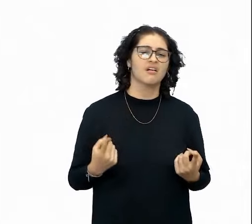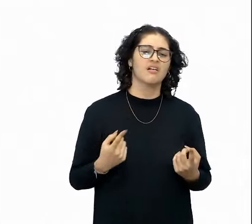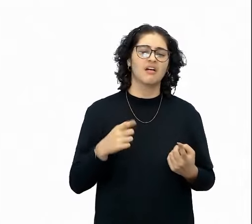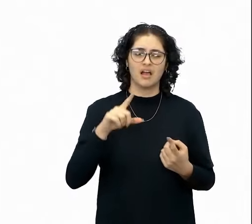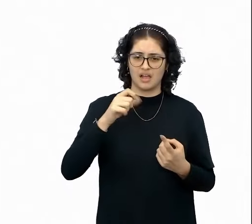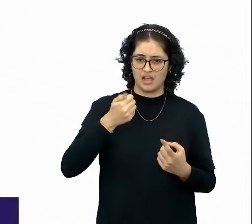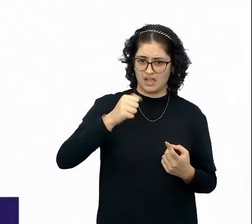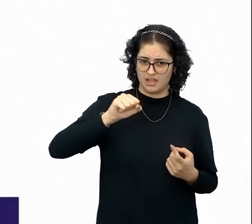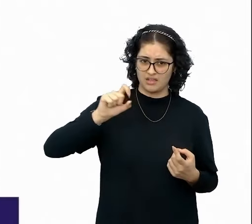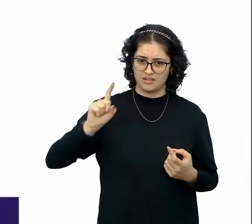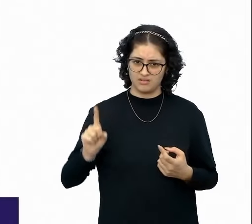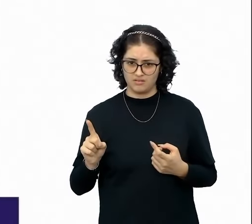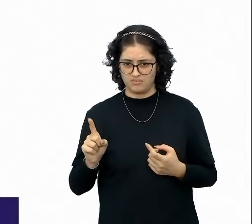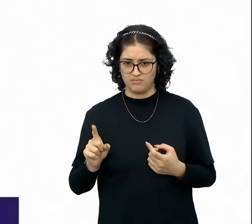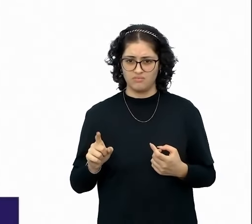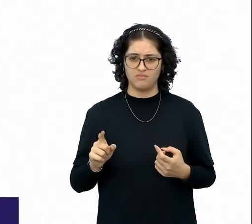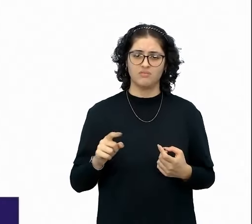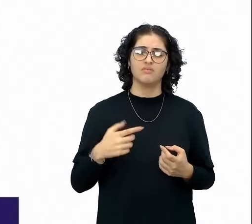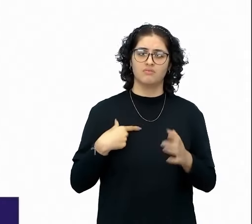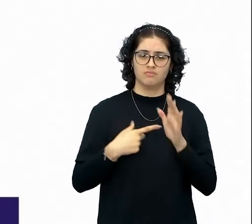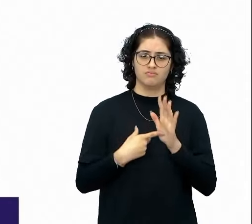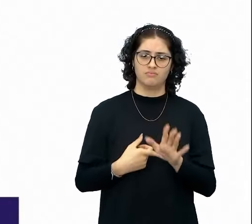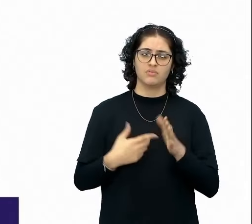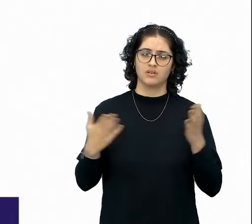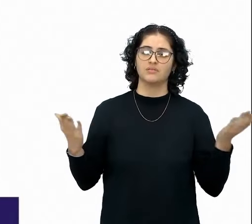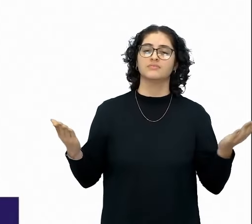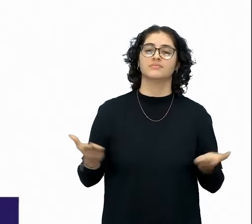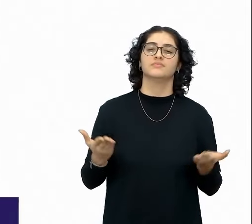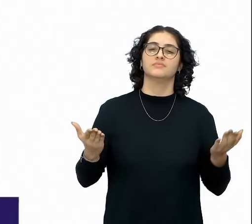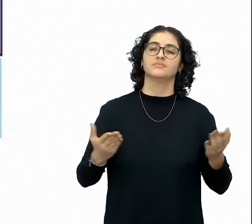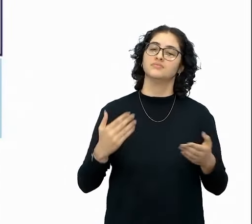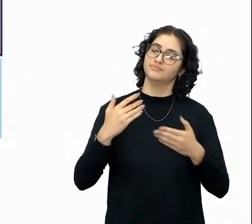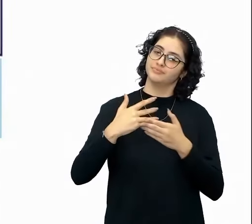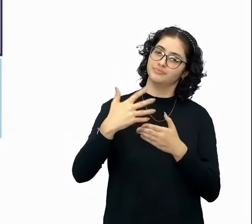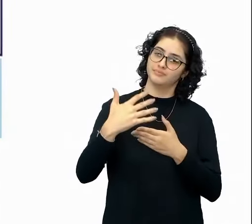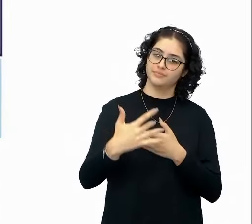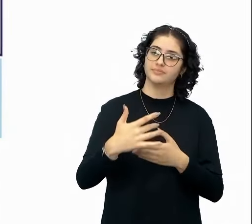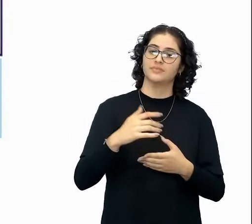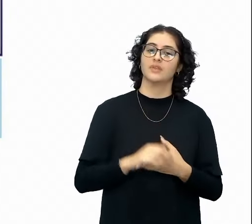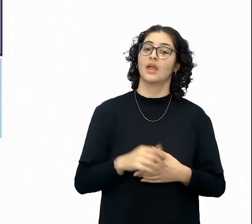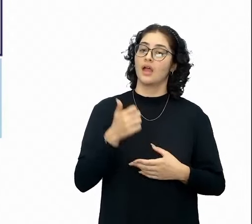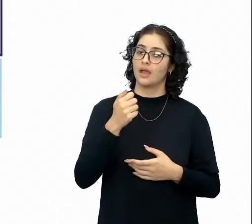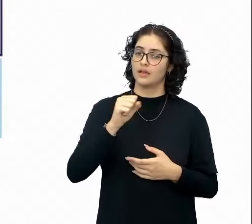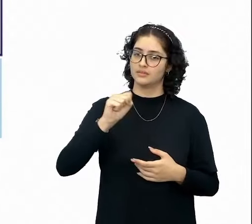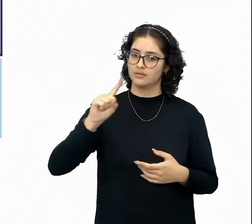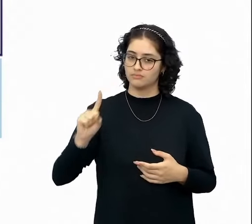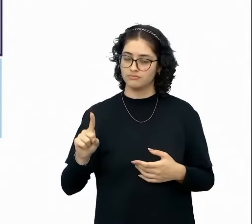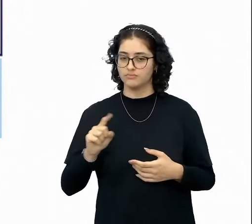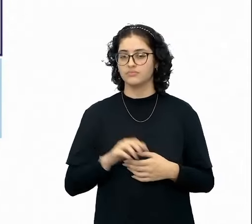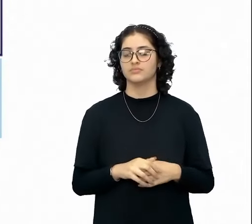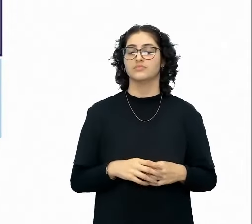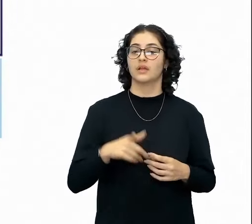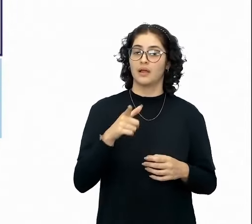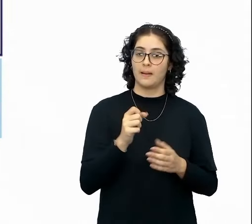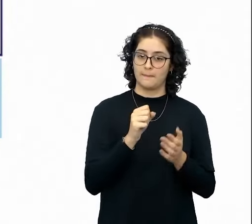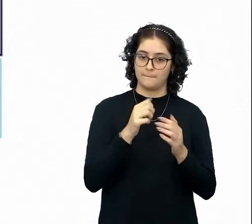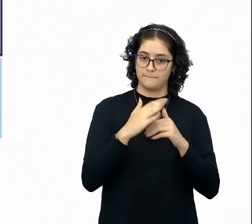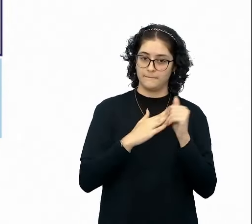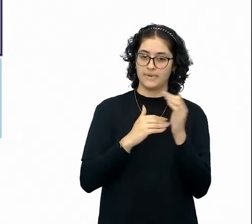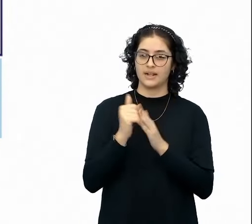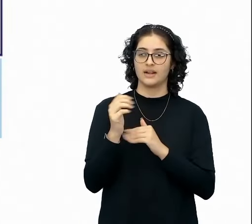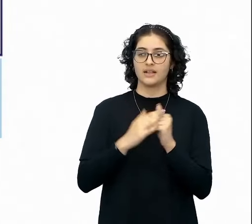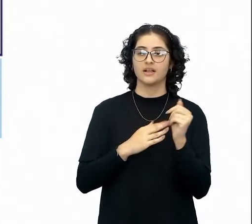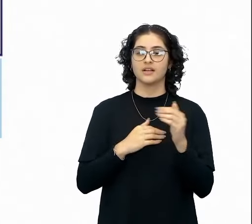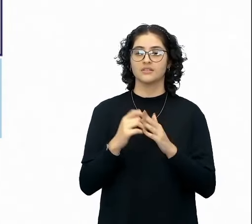eu vou trazer aqui para vocês, eu vou mostrar aqui a sequência. A SA1, essa habilidade que está posta